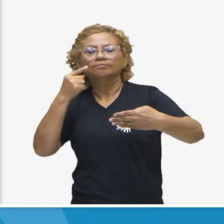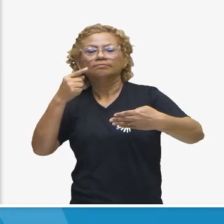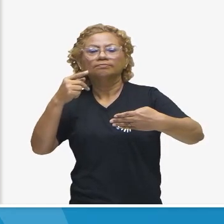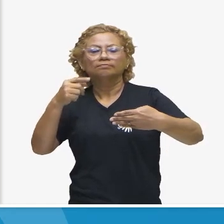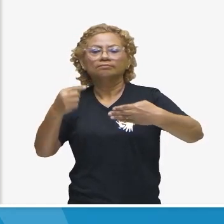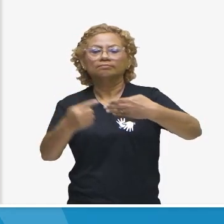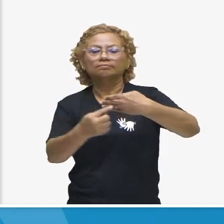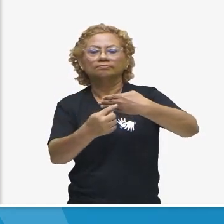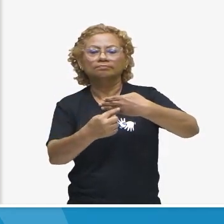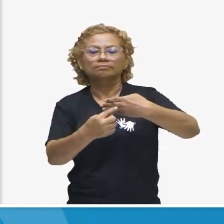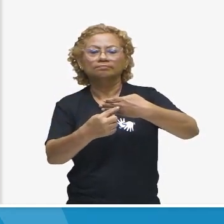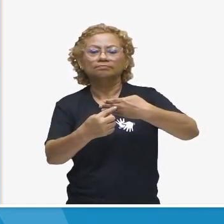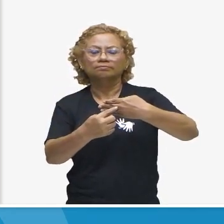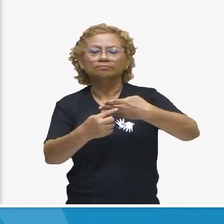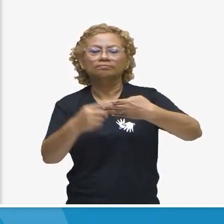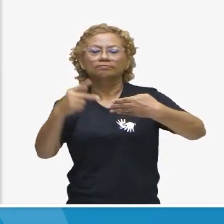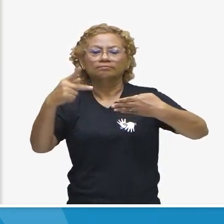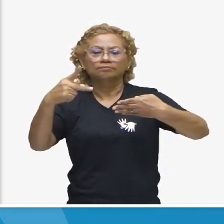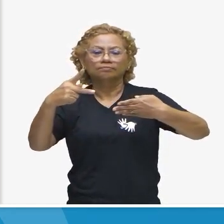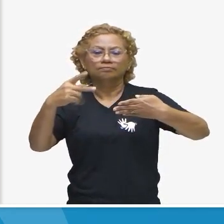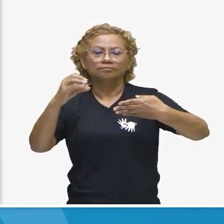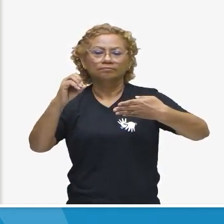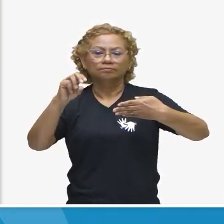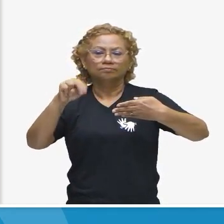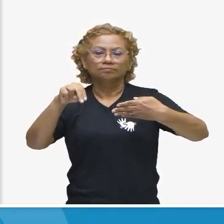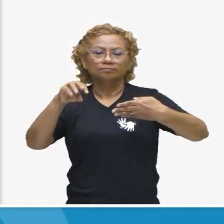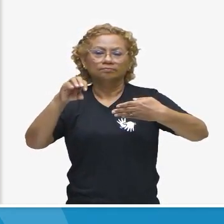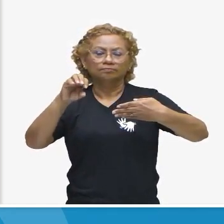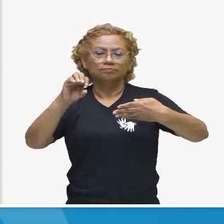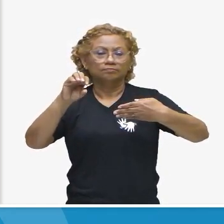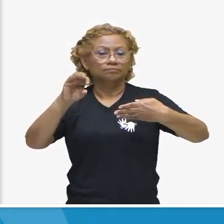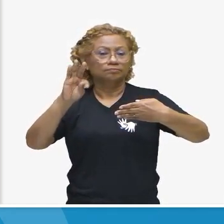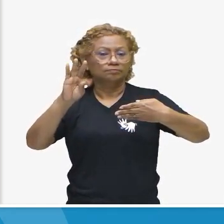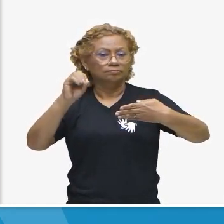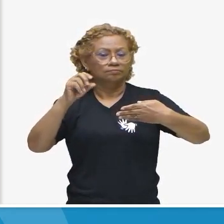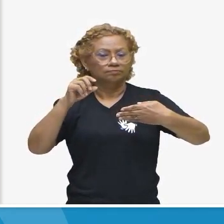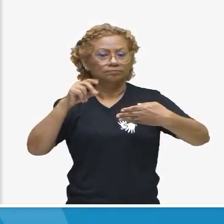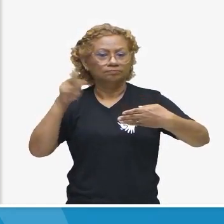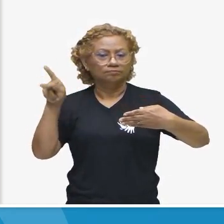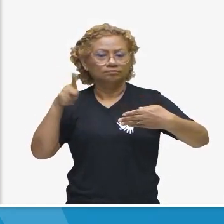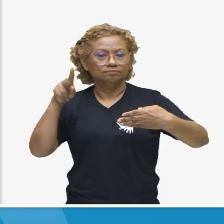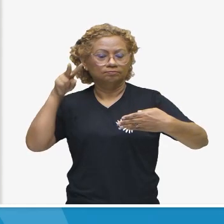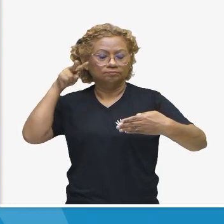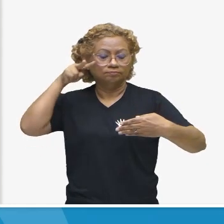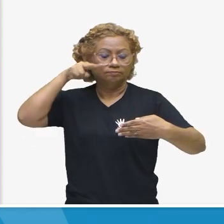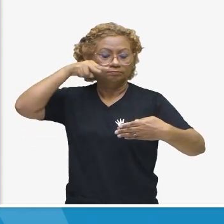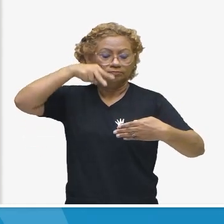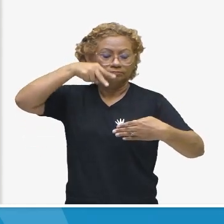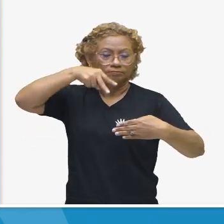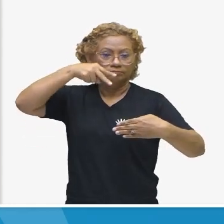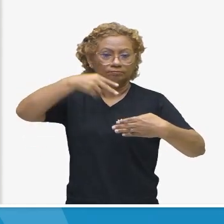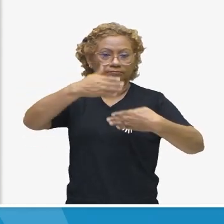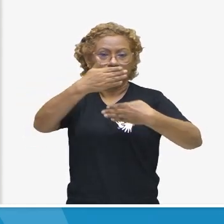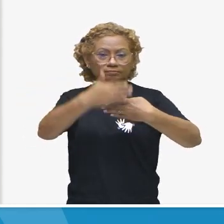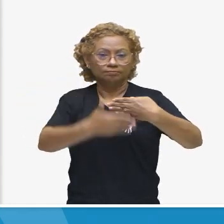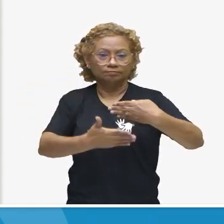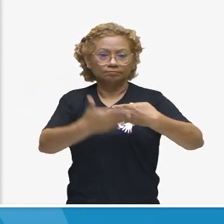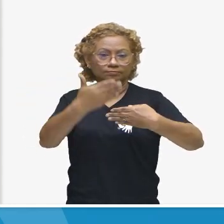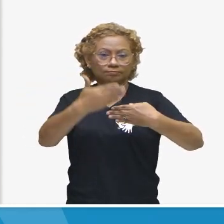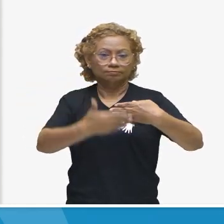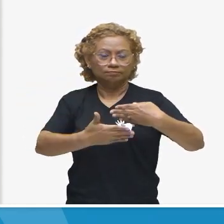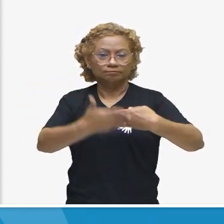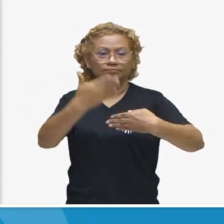ali nesse plano, que é o que a gente está vendo. Eu estou olhando agora de cima para baixo, então eu olhando de cima para baixo, eu